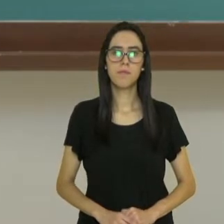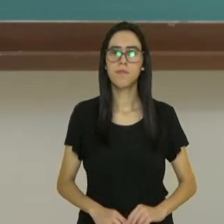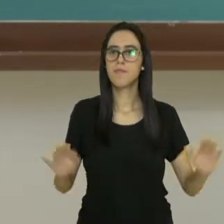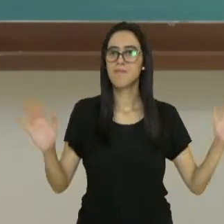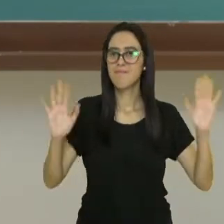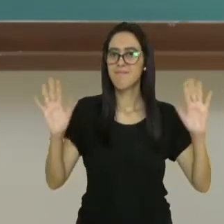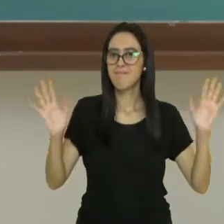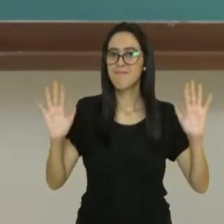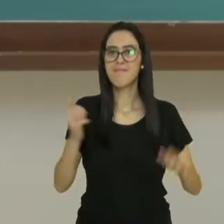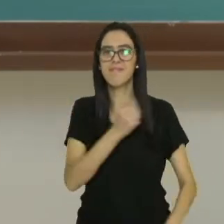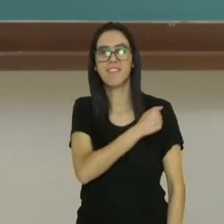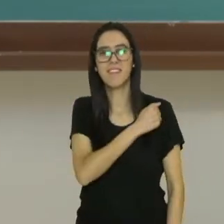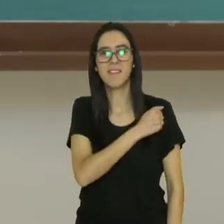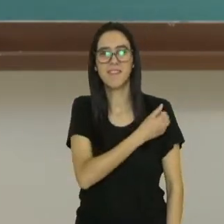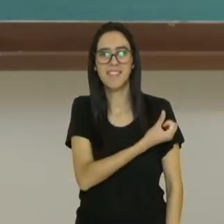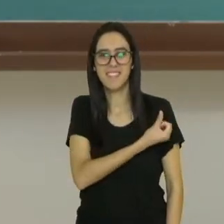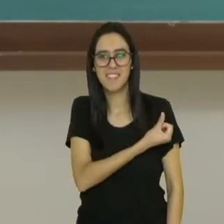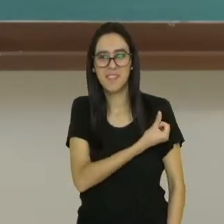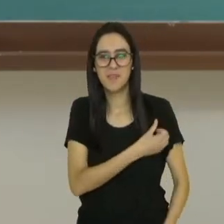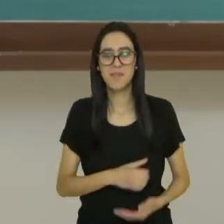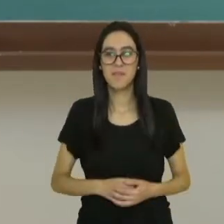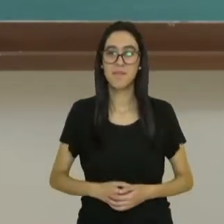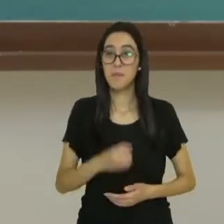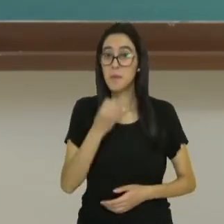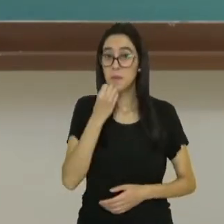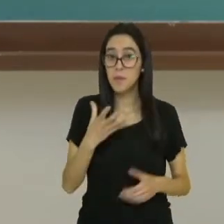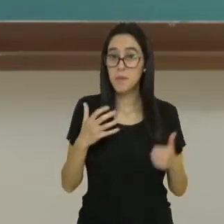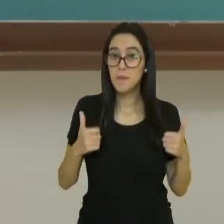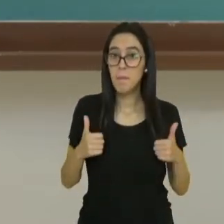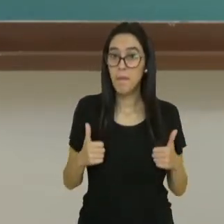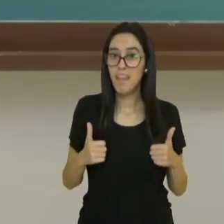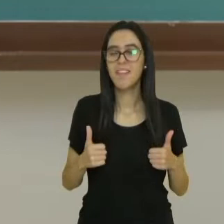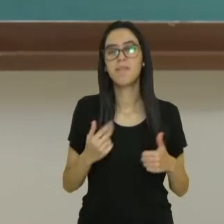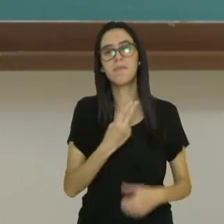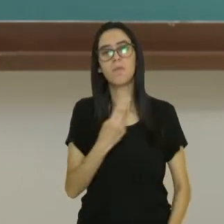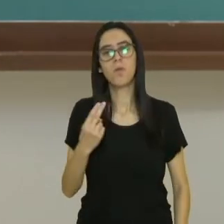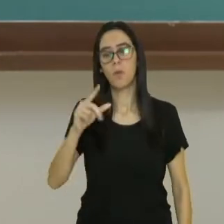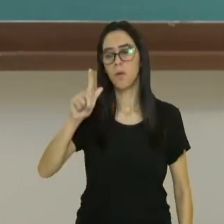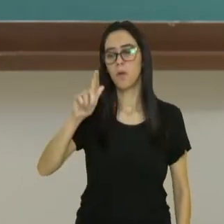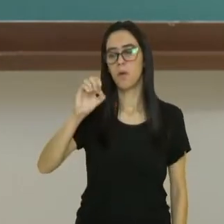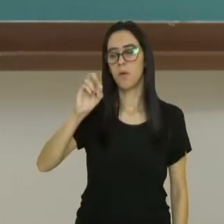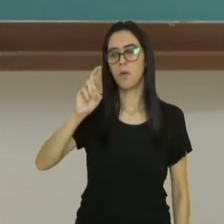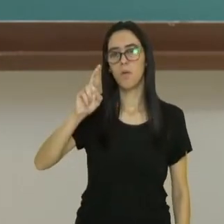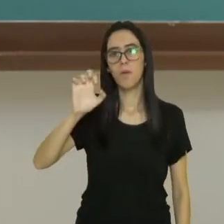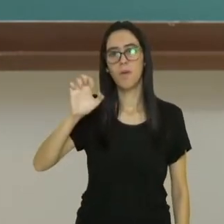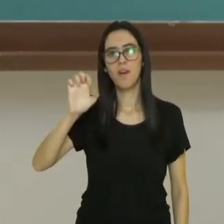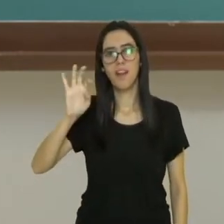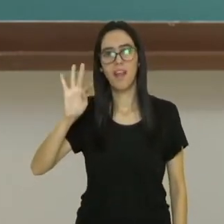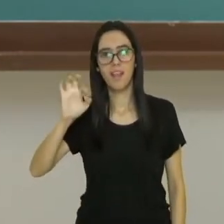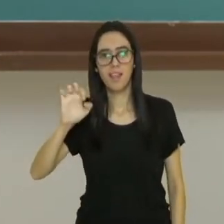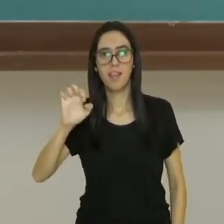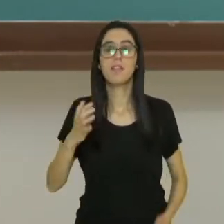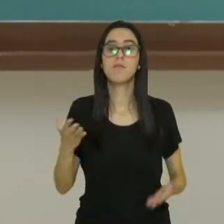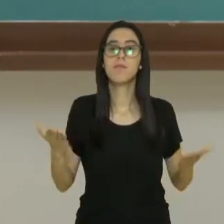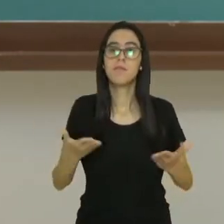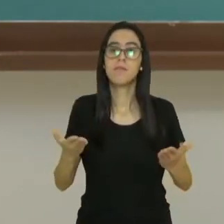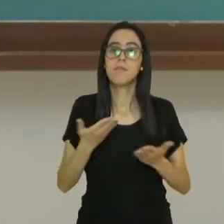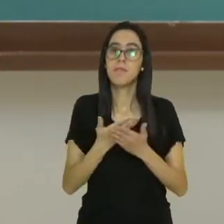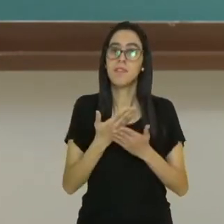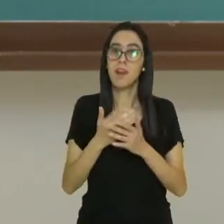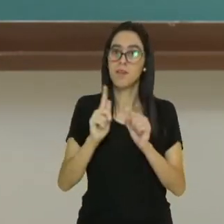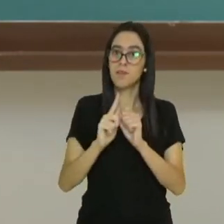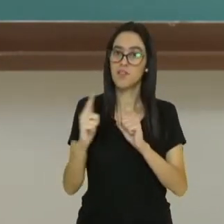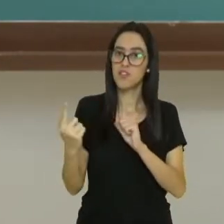Olá, queridos estudantes do sexto ano, tudo bem com vocês? Eu sou a professora Gorete Wozniak, estamos aqui para uma aula